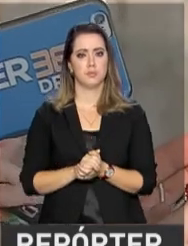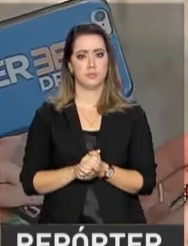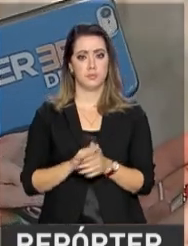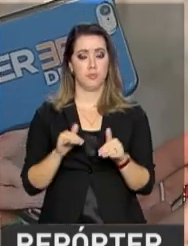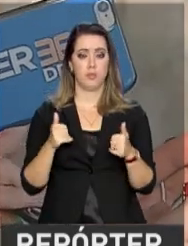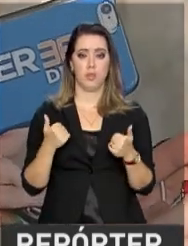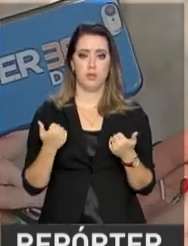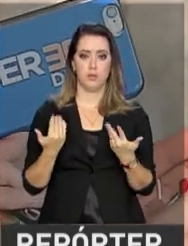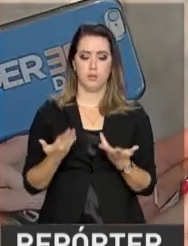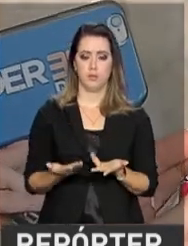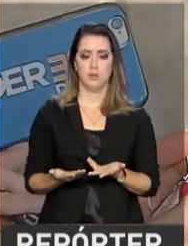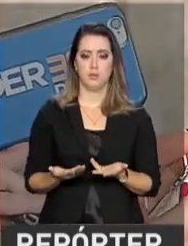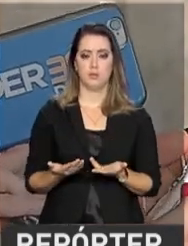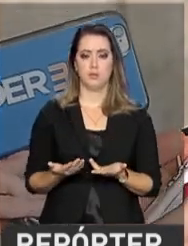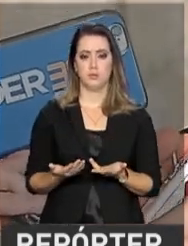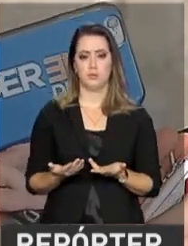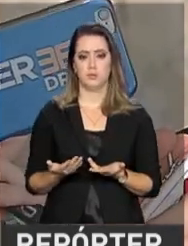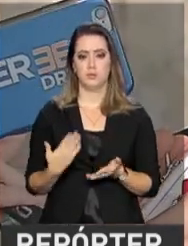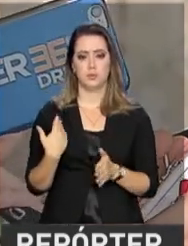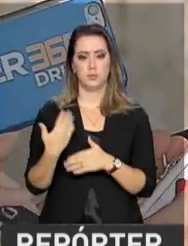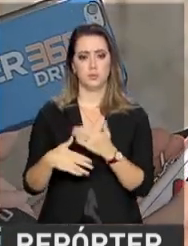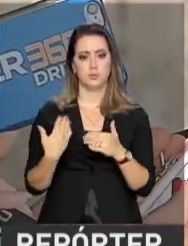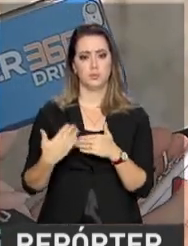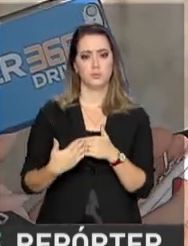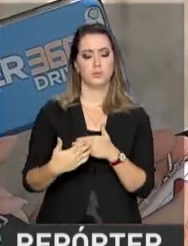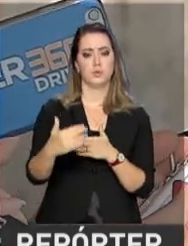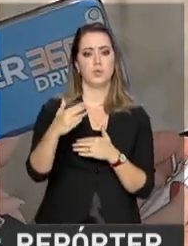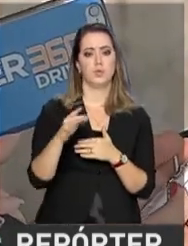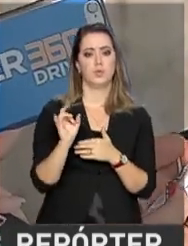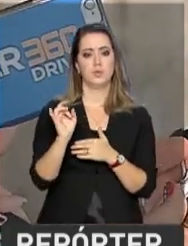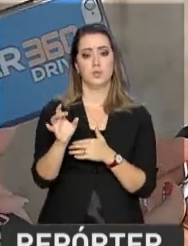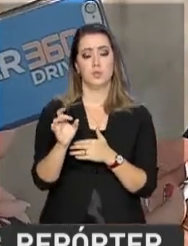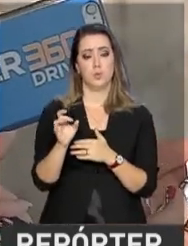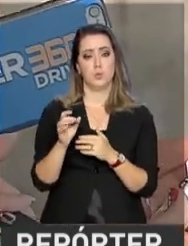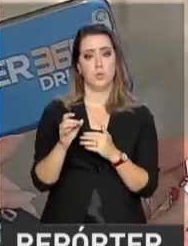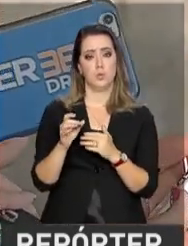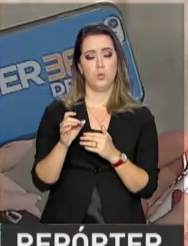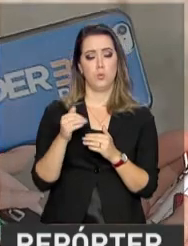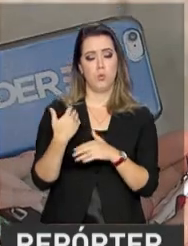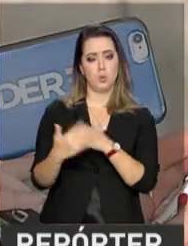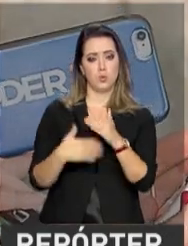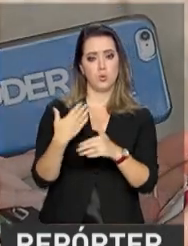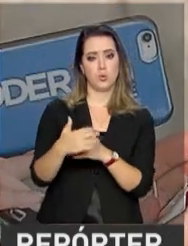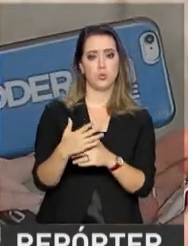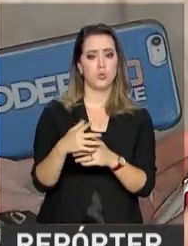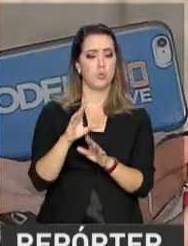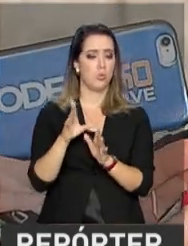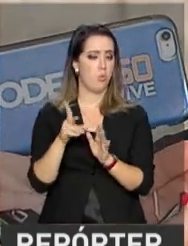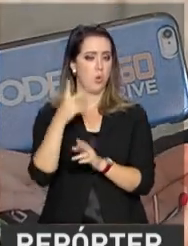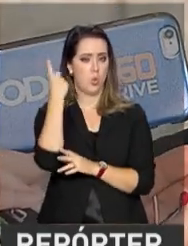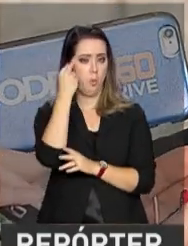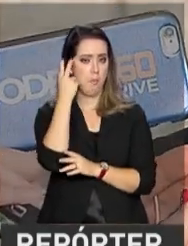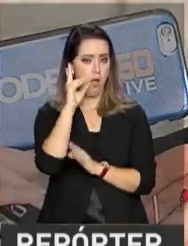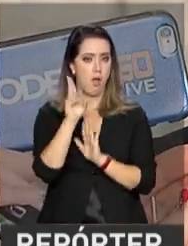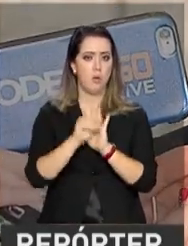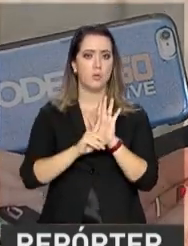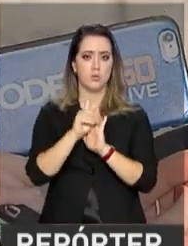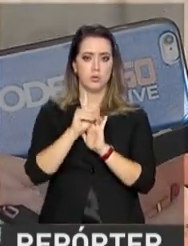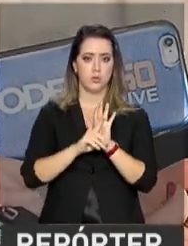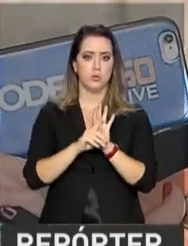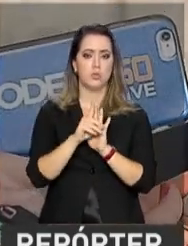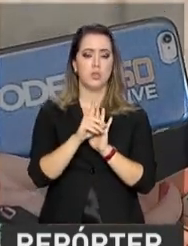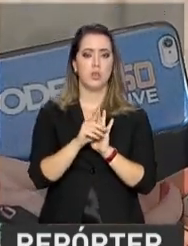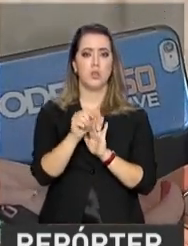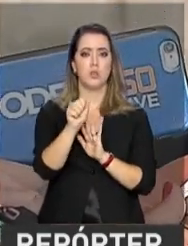portanto é fica suspensa a aplicação do direito antidumping esse é o termo técnico